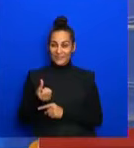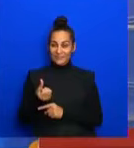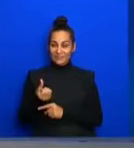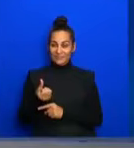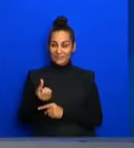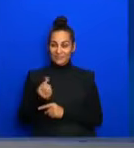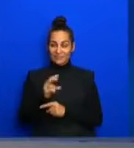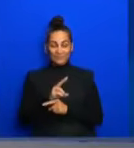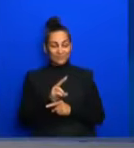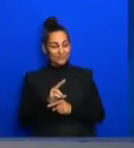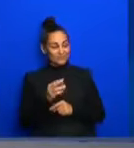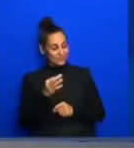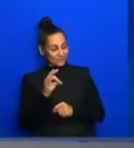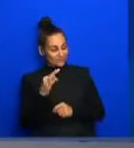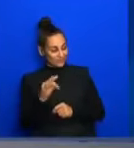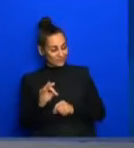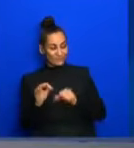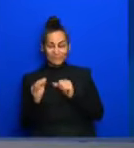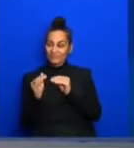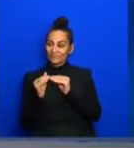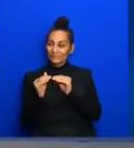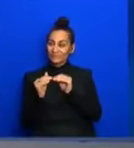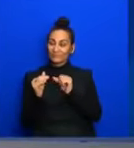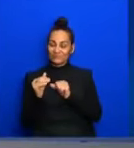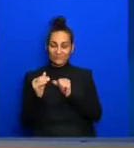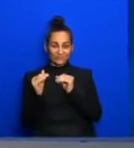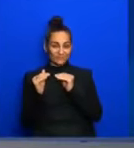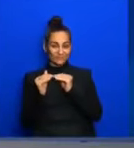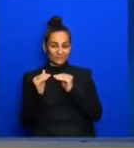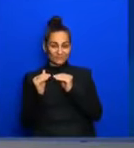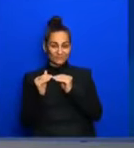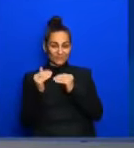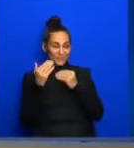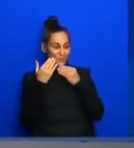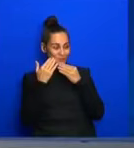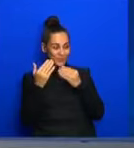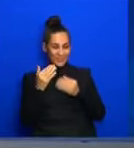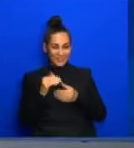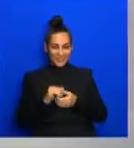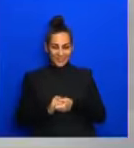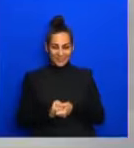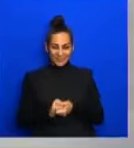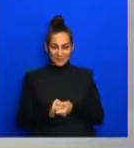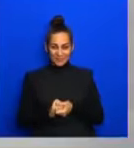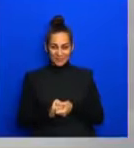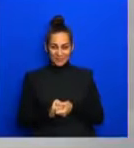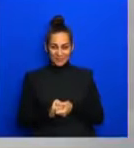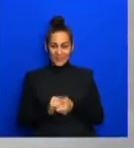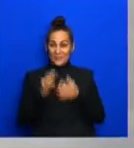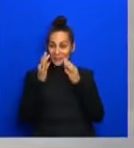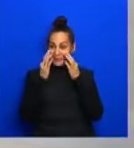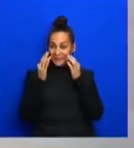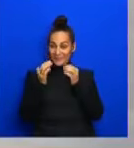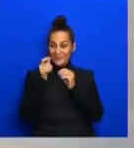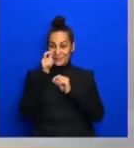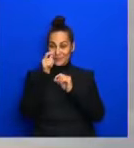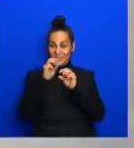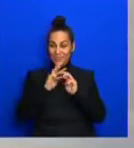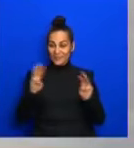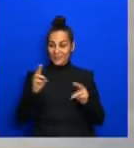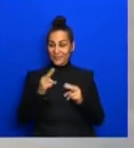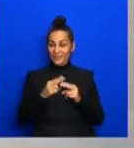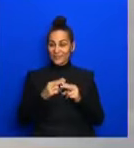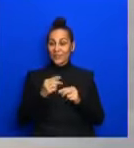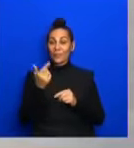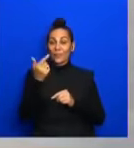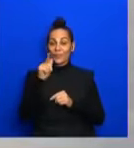16. Auditoras, confirmam? Sim, confirmo. Sim, confirmo. Obrigado. Fique atenta, fique atento à página da